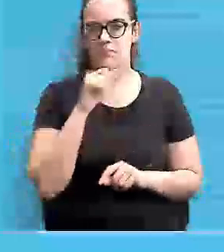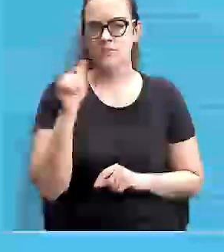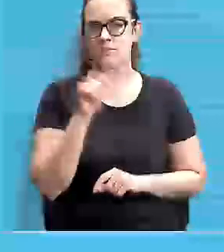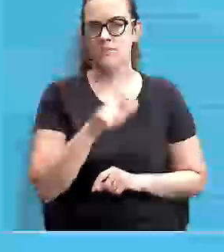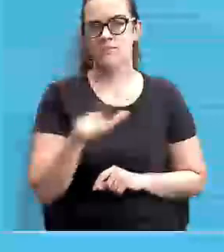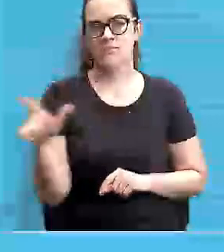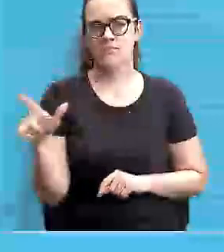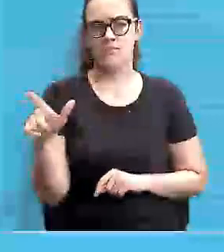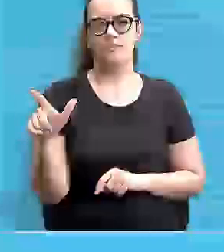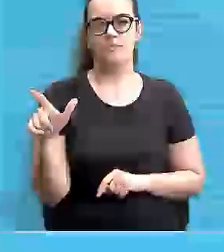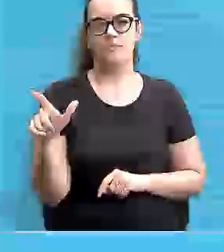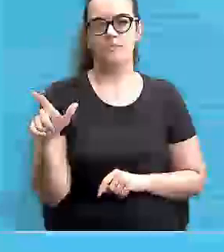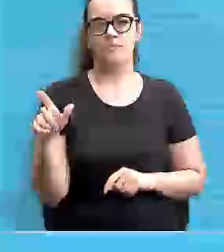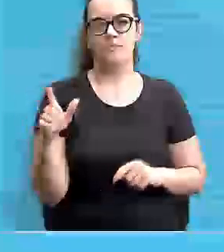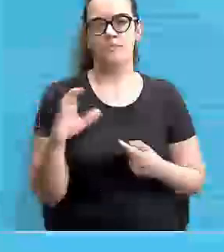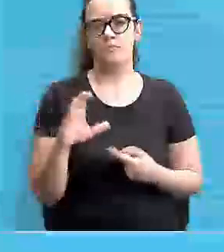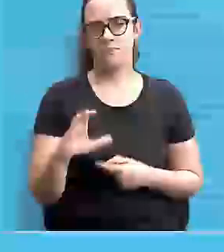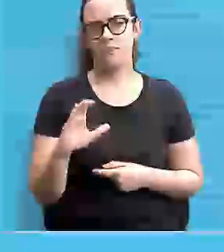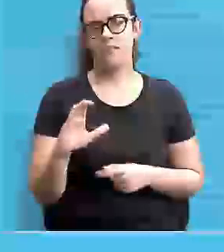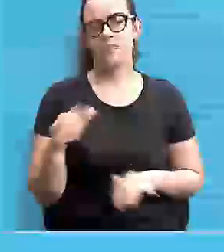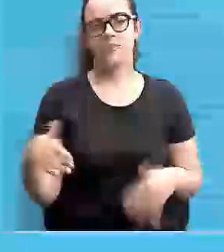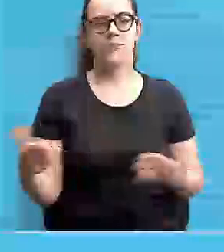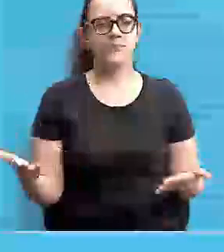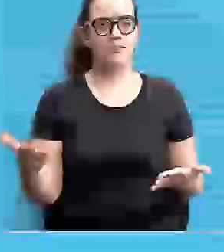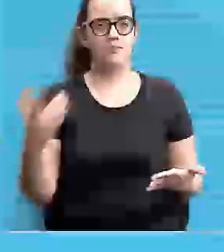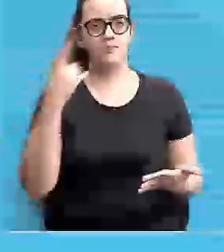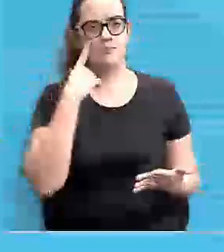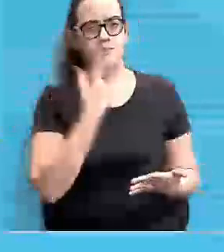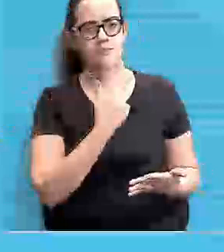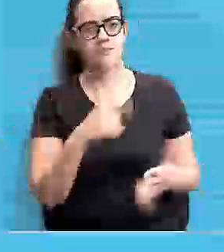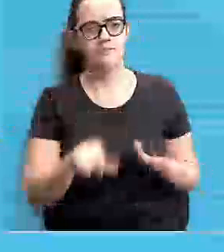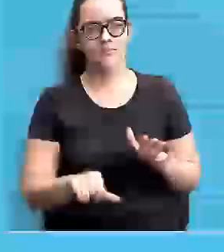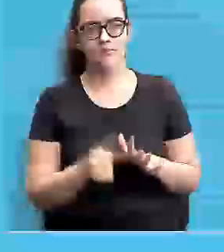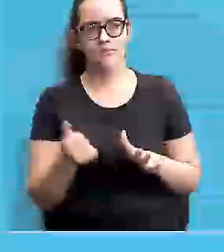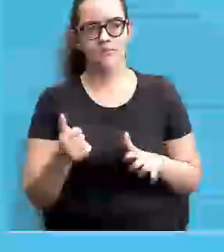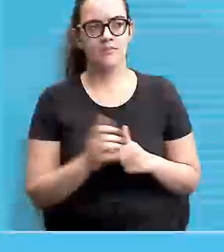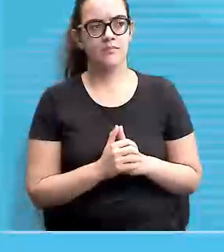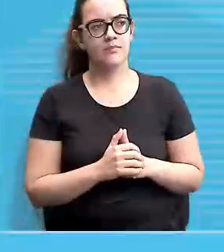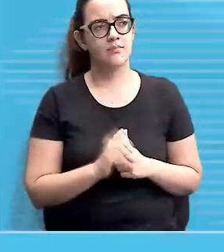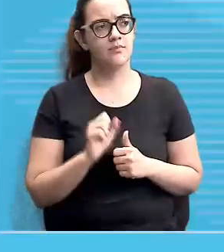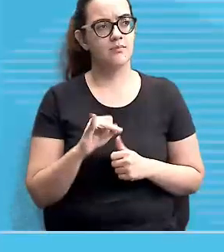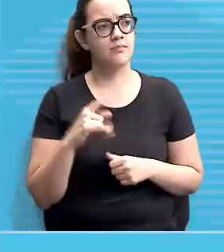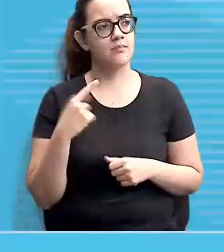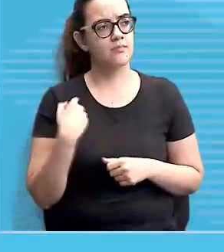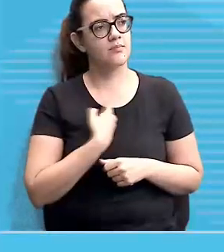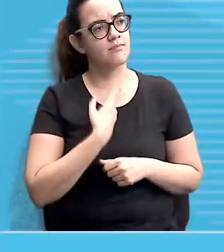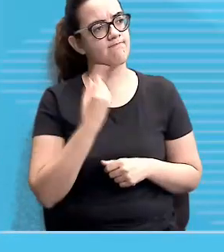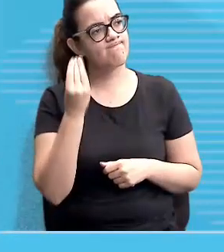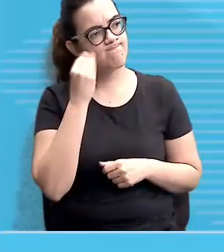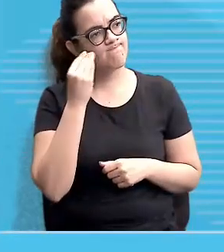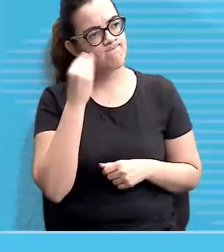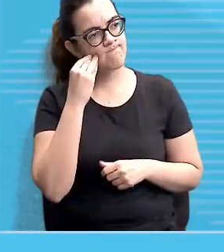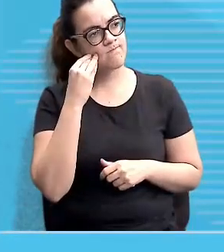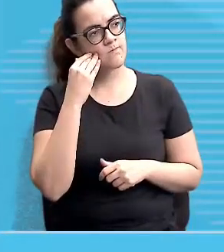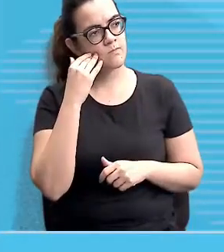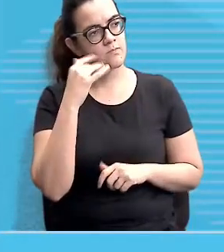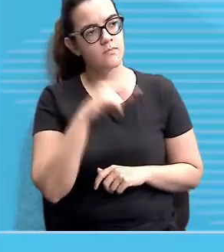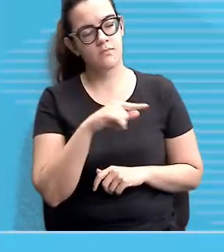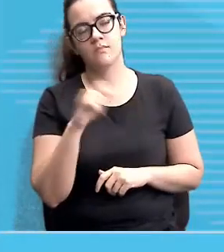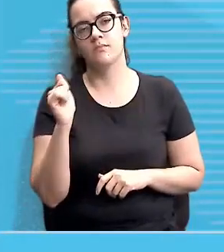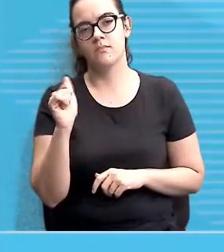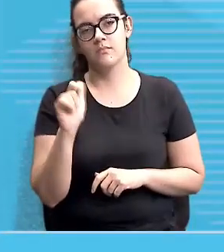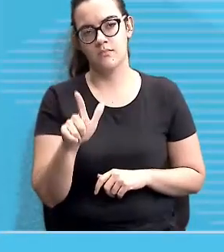térmica do alumínio bom então se a gente analisar para o aluminho